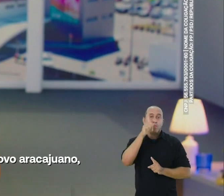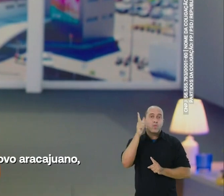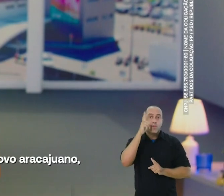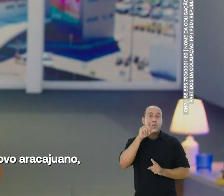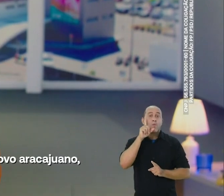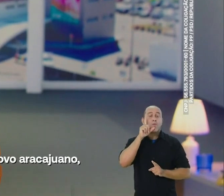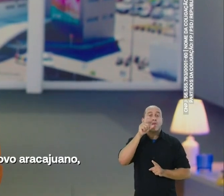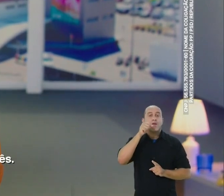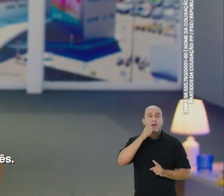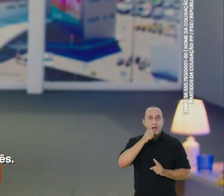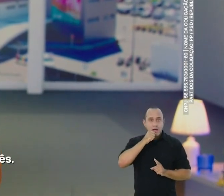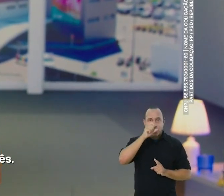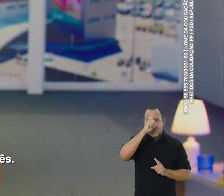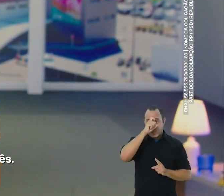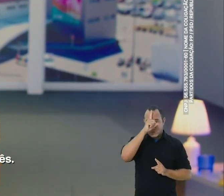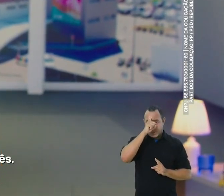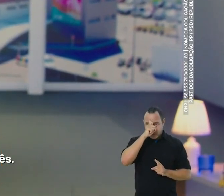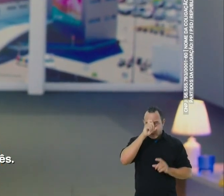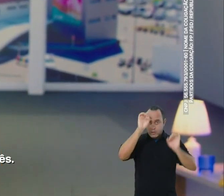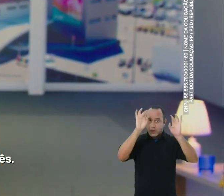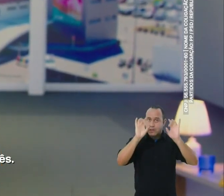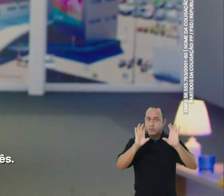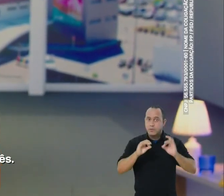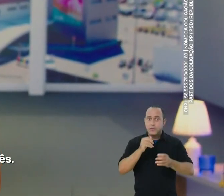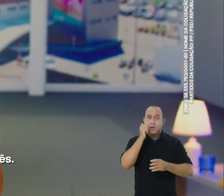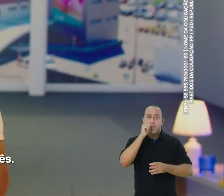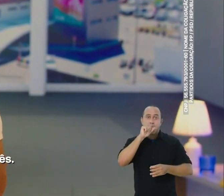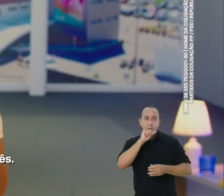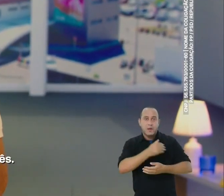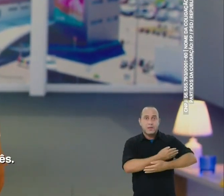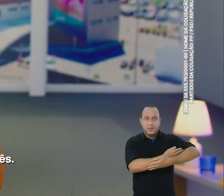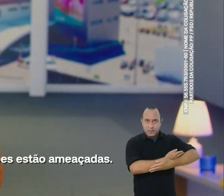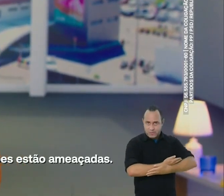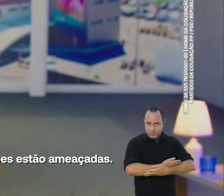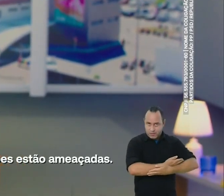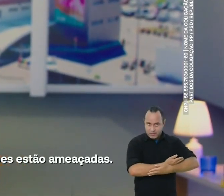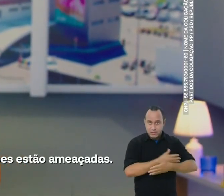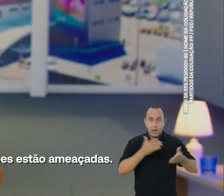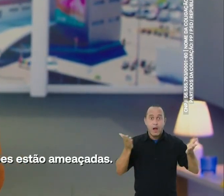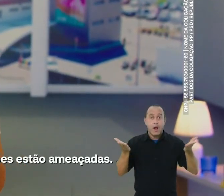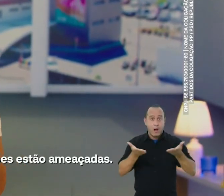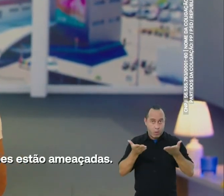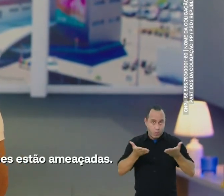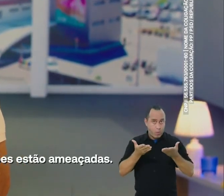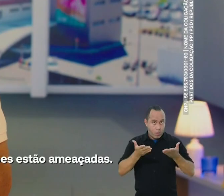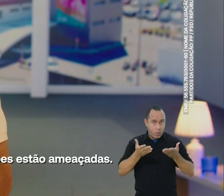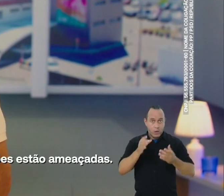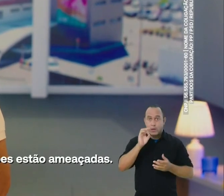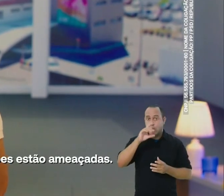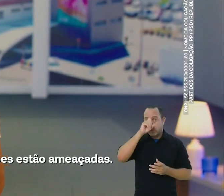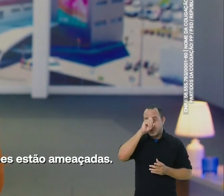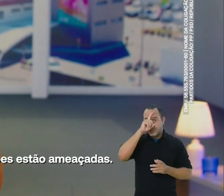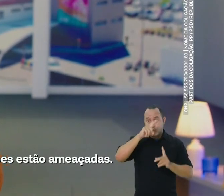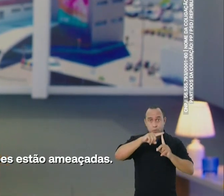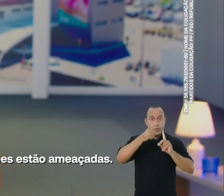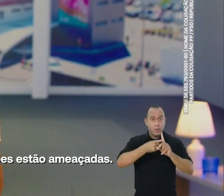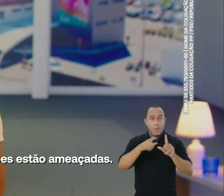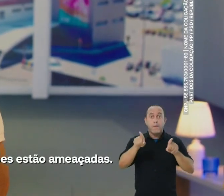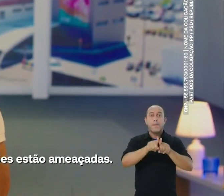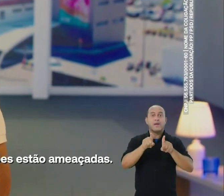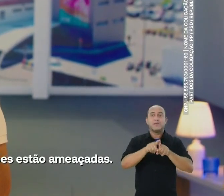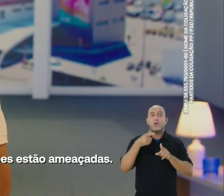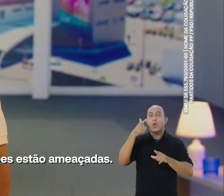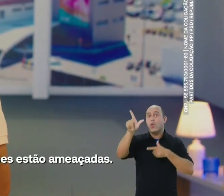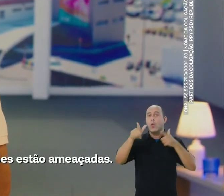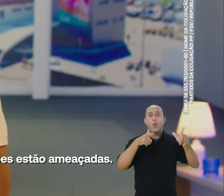povo aracajuano, especialmente das nossas mães e bebês. Agora, não só a maternidade, mas